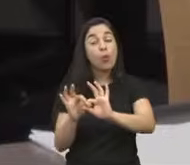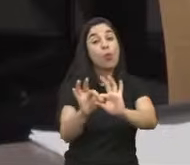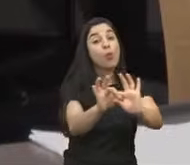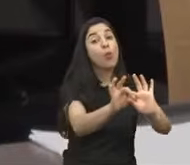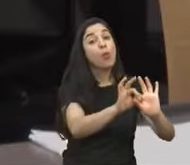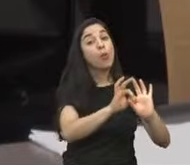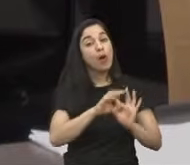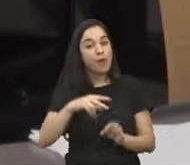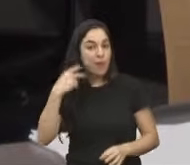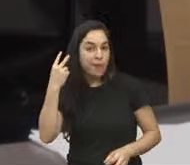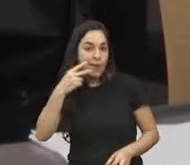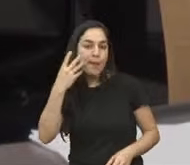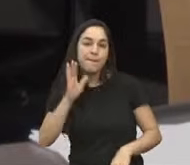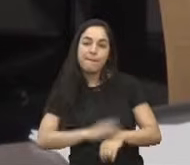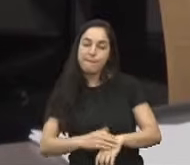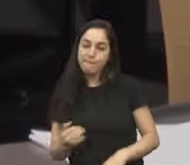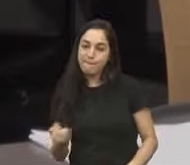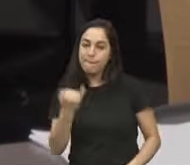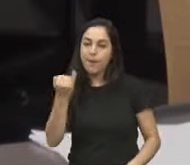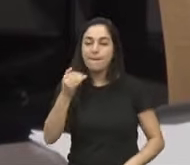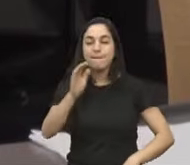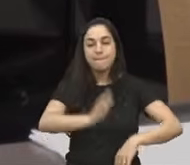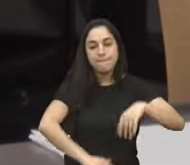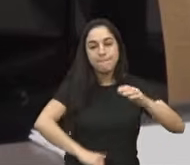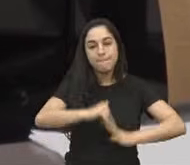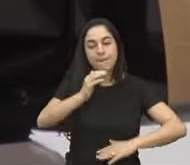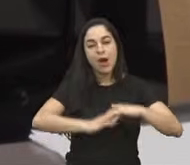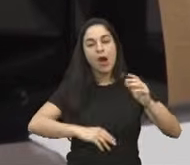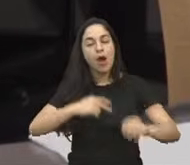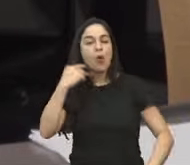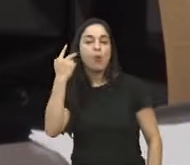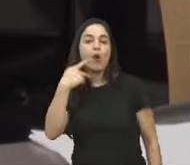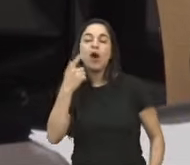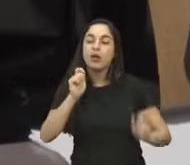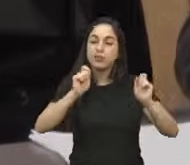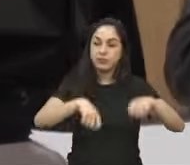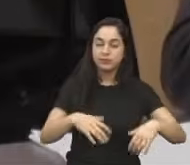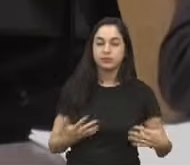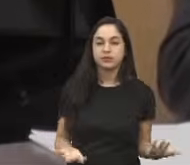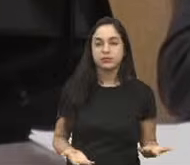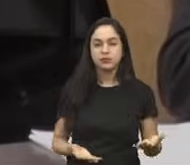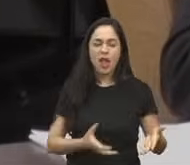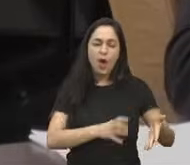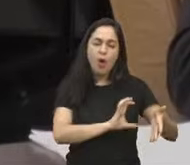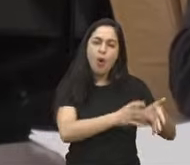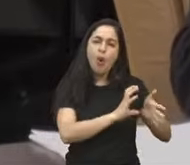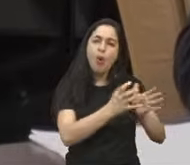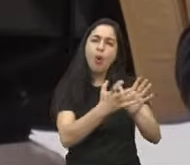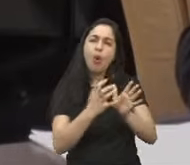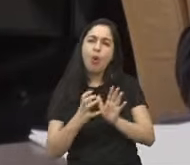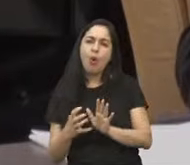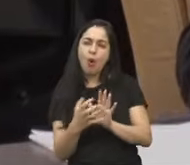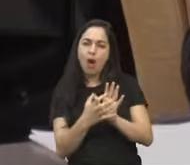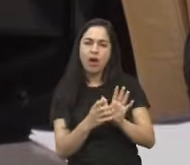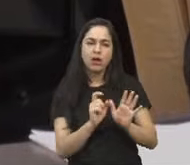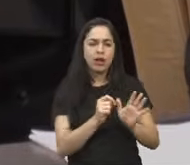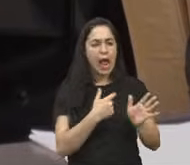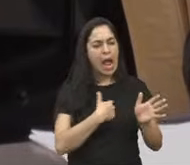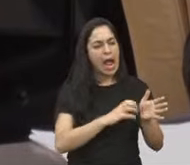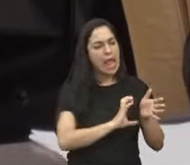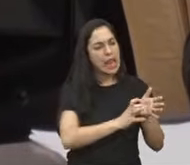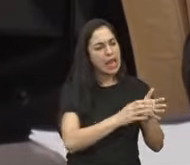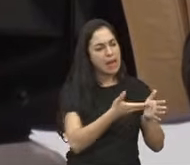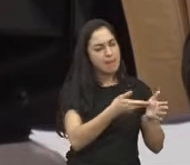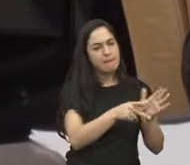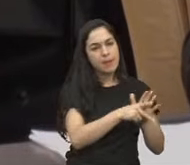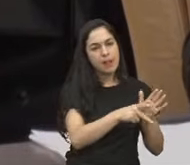garantir o próprio exercício da função do vereador. O corporativismo é quando a gente se blinda a partir desse